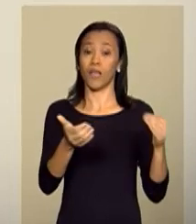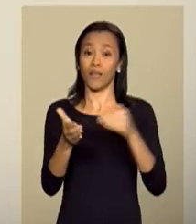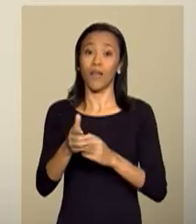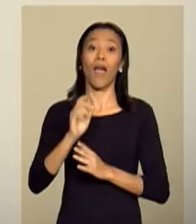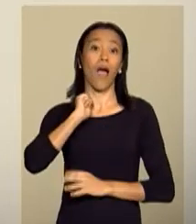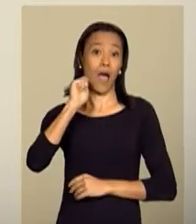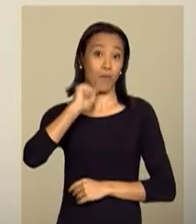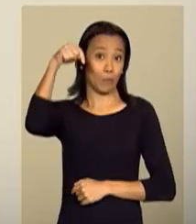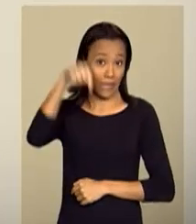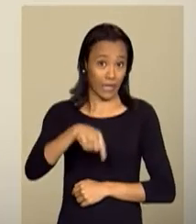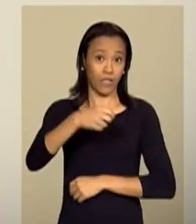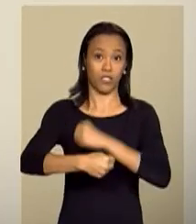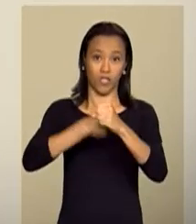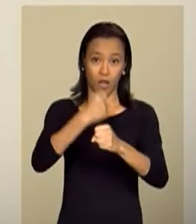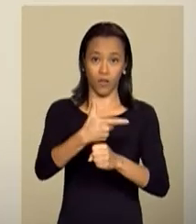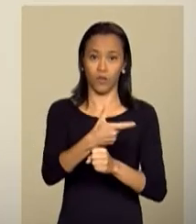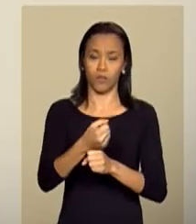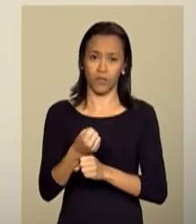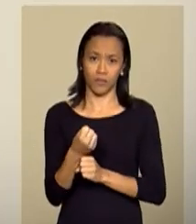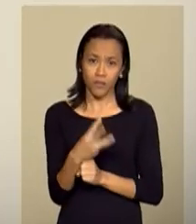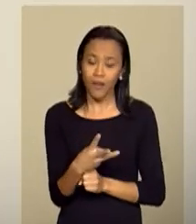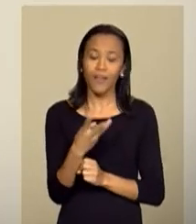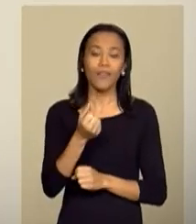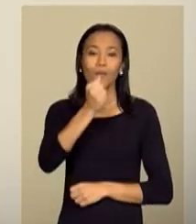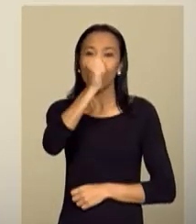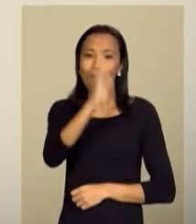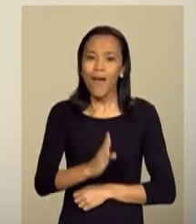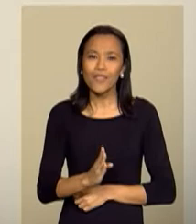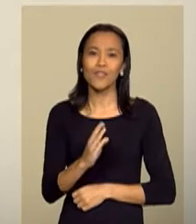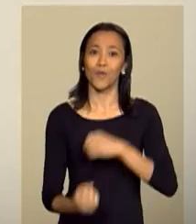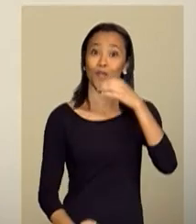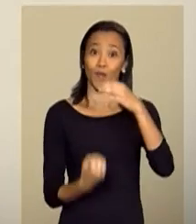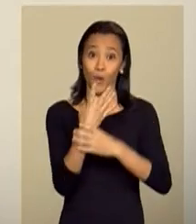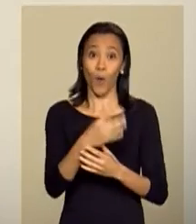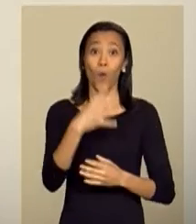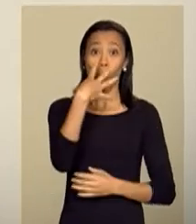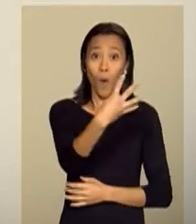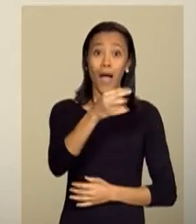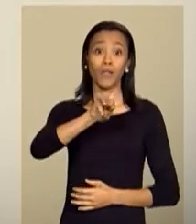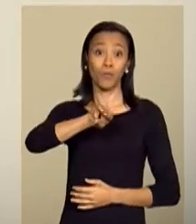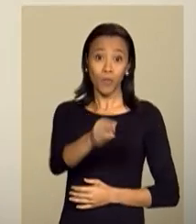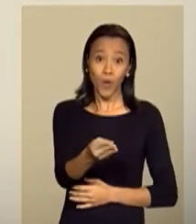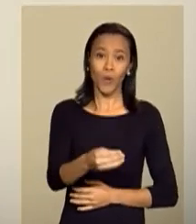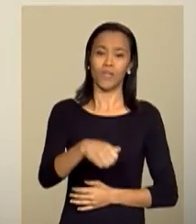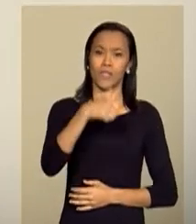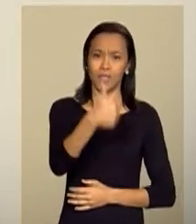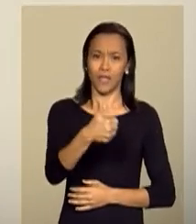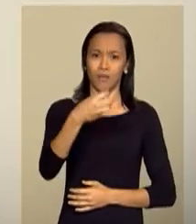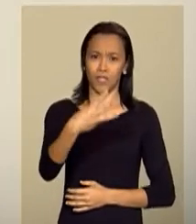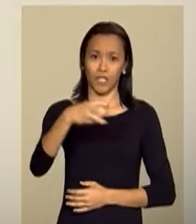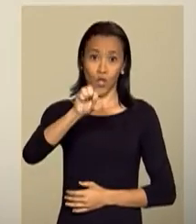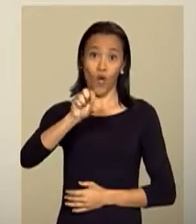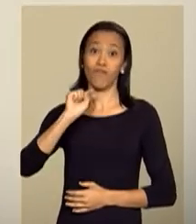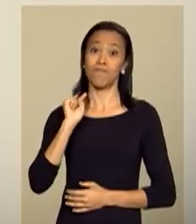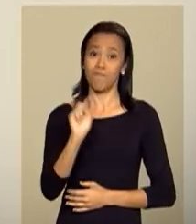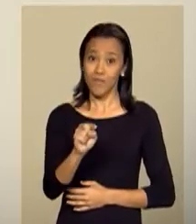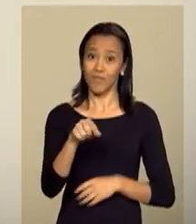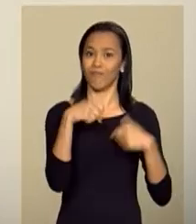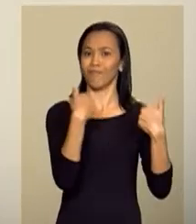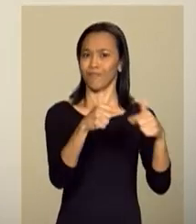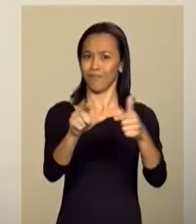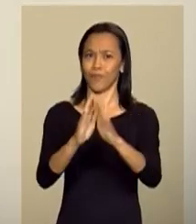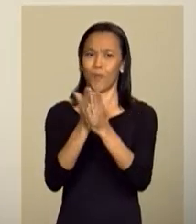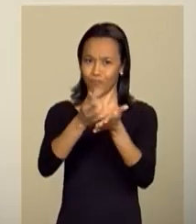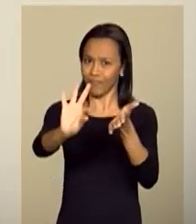Abril deste ano de 2013 o Brasil criou 4.1 39.000 empregos com